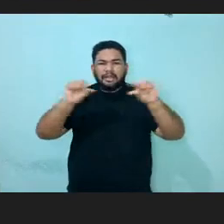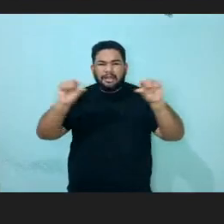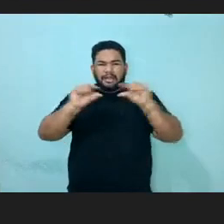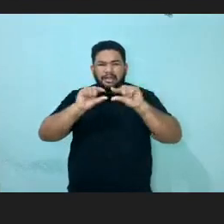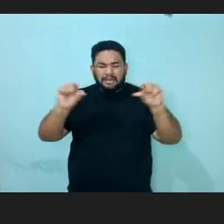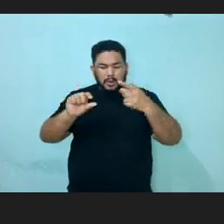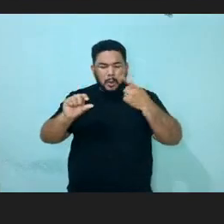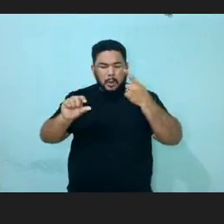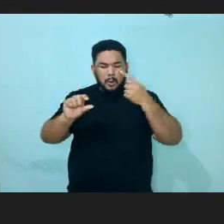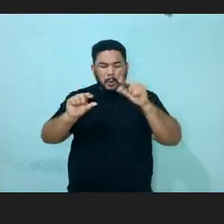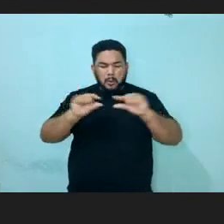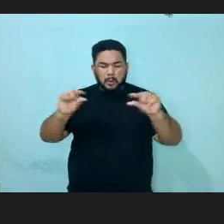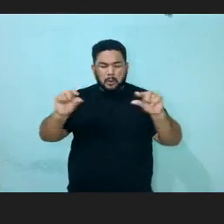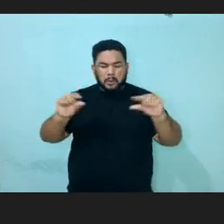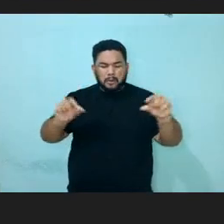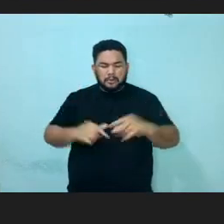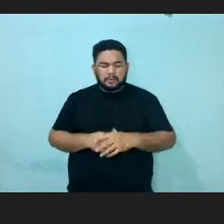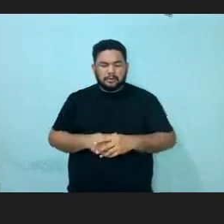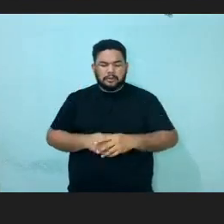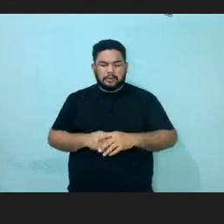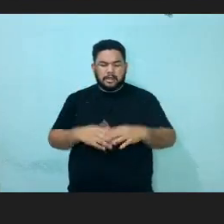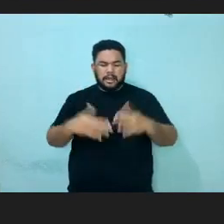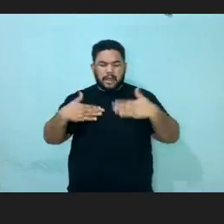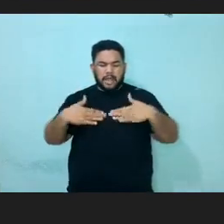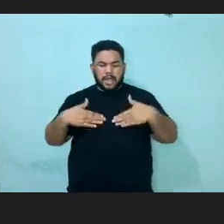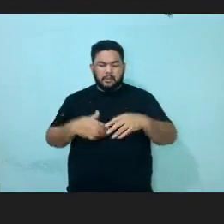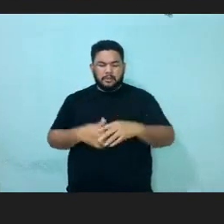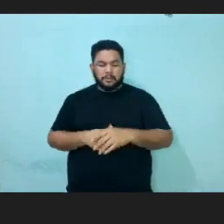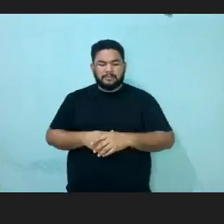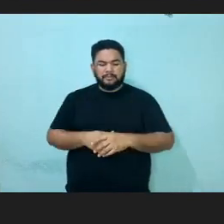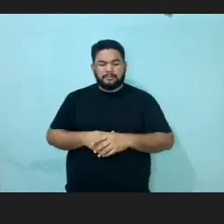aqui. Deixa eu ver.